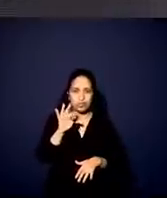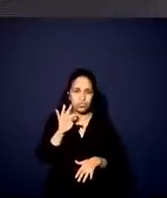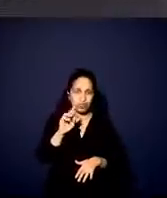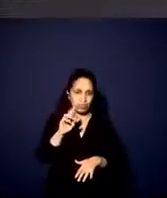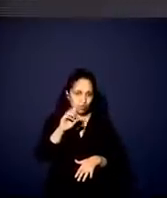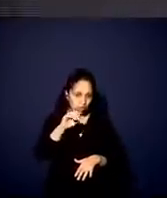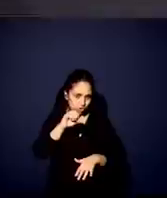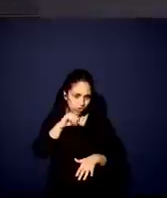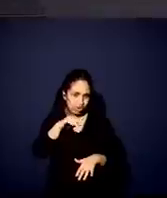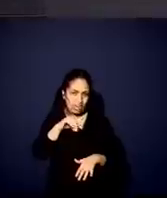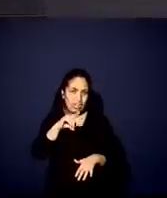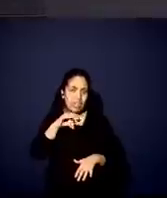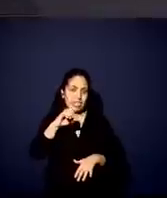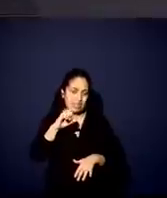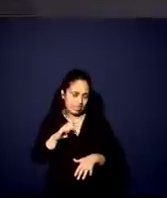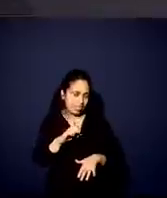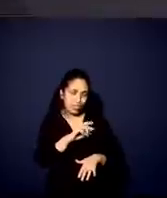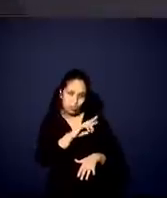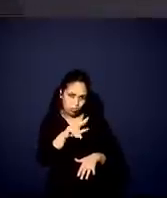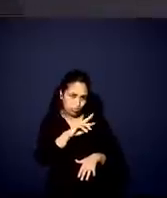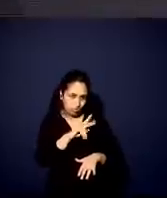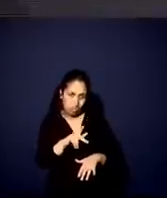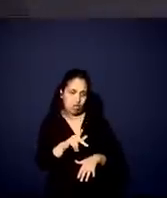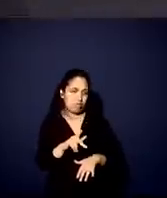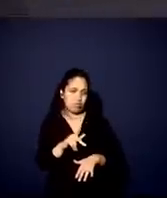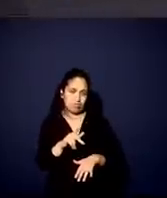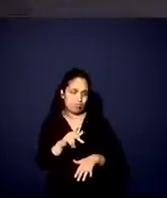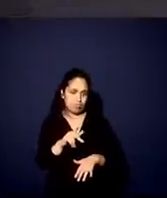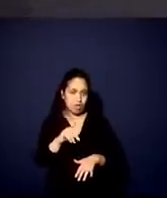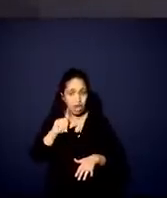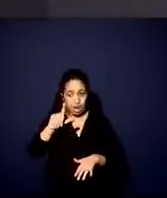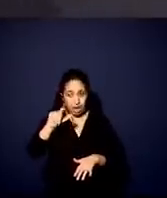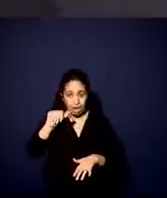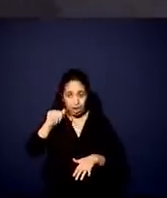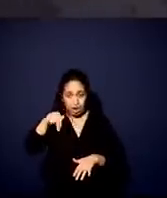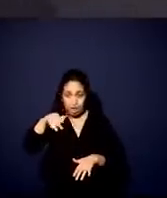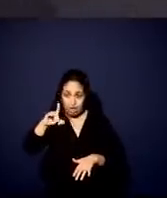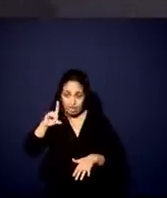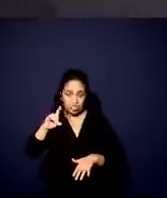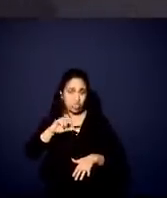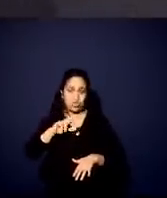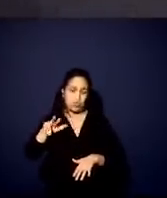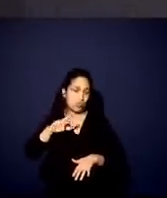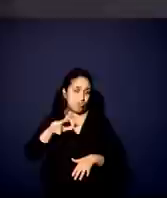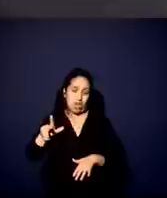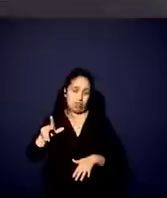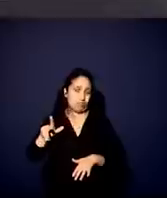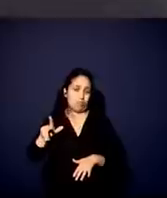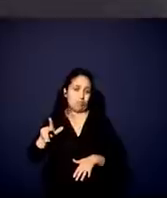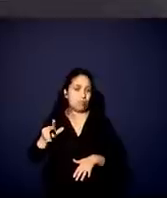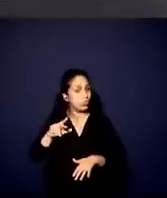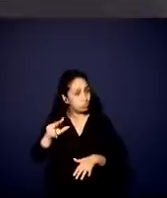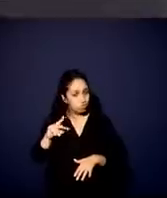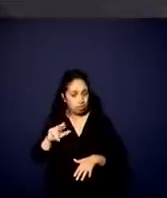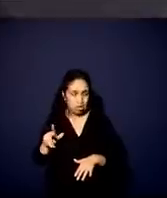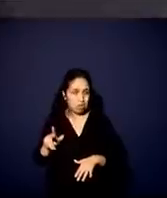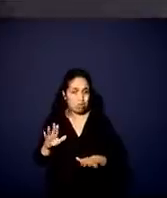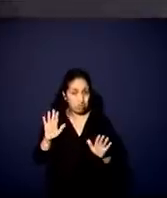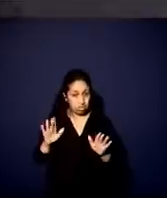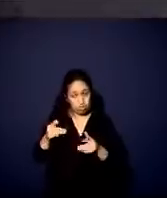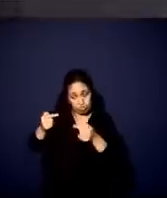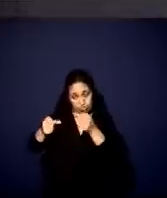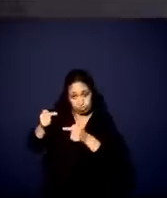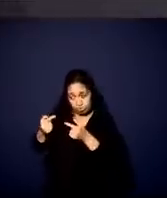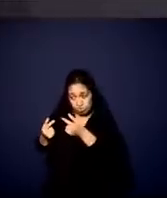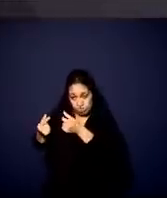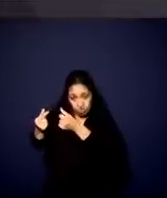não vai dar para fazer se você não lente a gente vai continuar voando e não dá Então a gente vai a política monetária